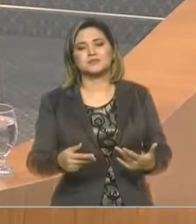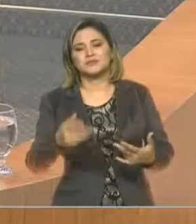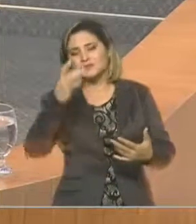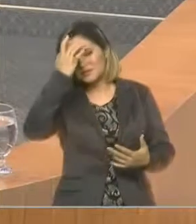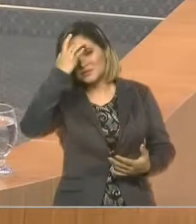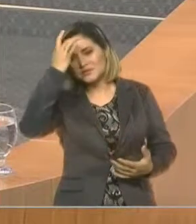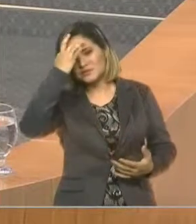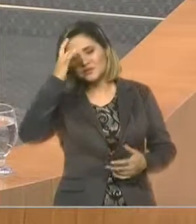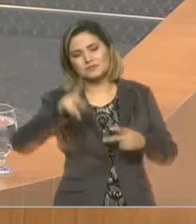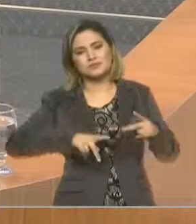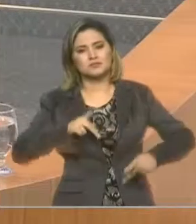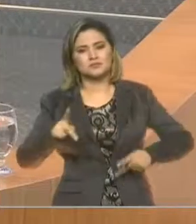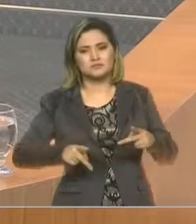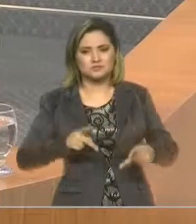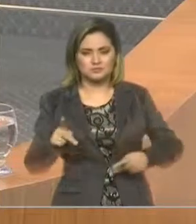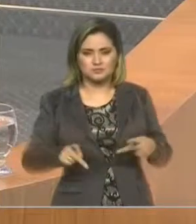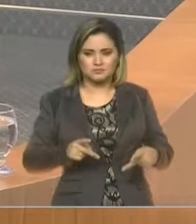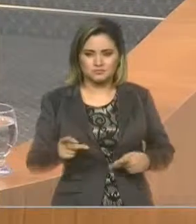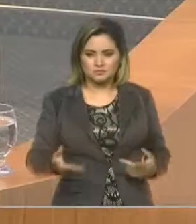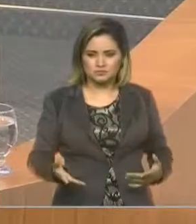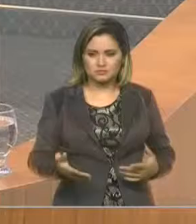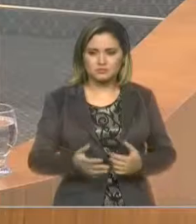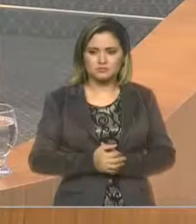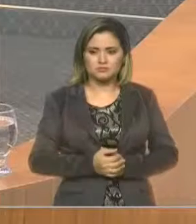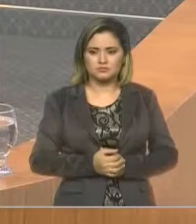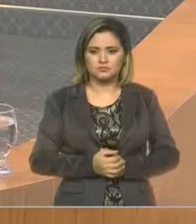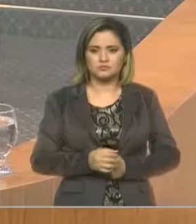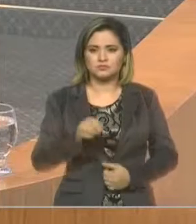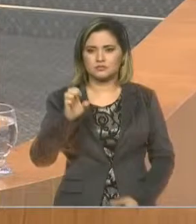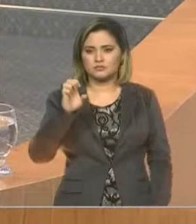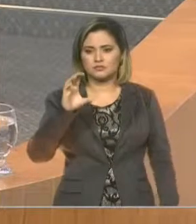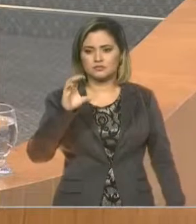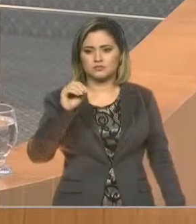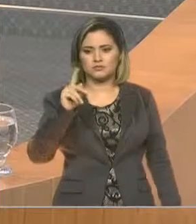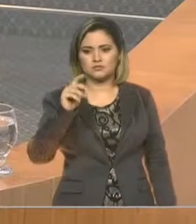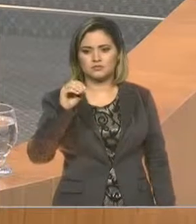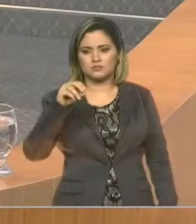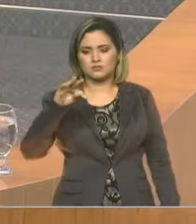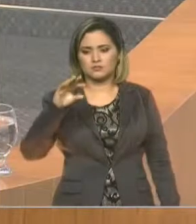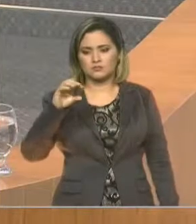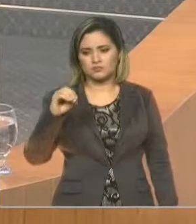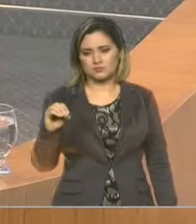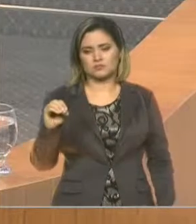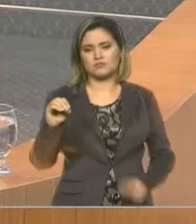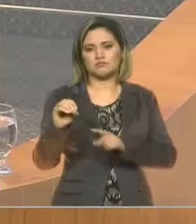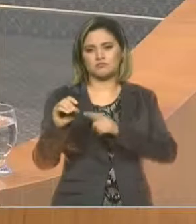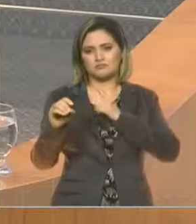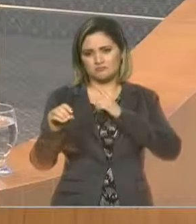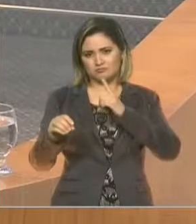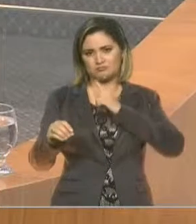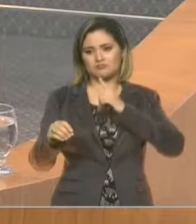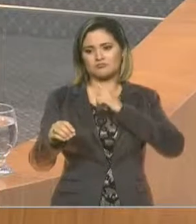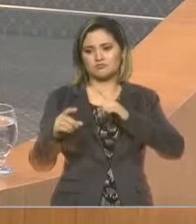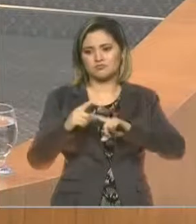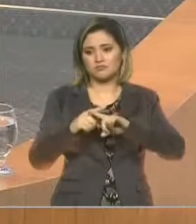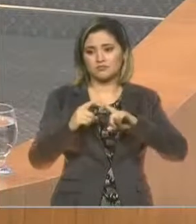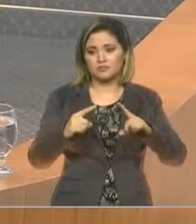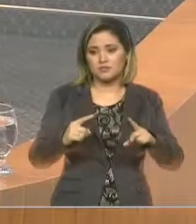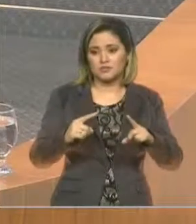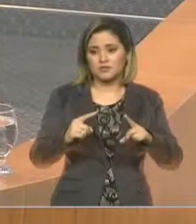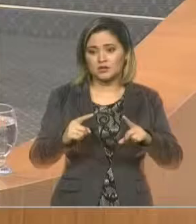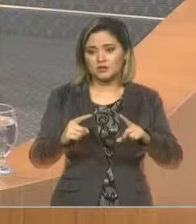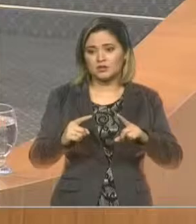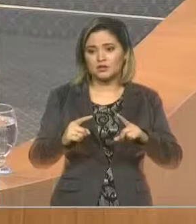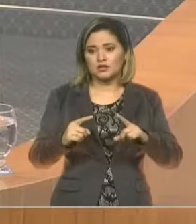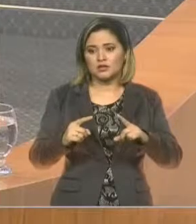da Prefeitura de São Luís, o mais comum é nós passarmos ali no Anjo da Guarda, na Avenida dos Portugueses, e ver